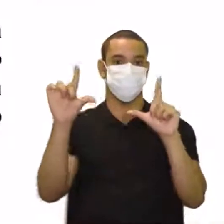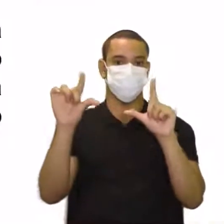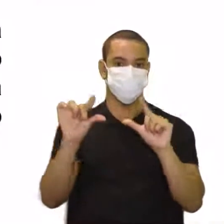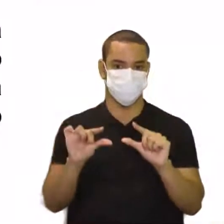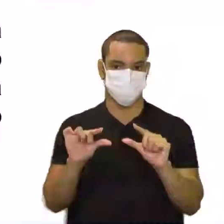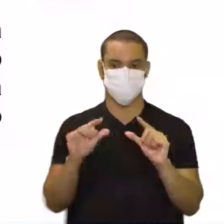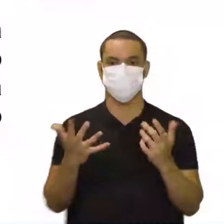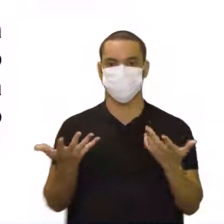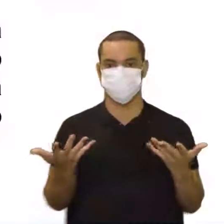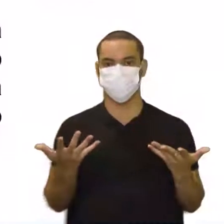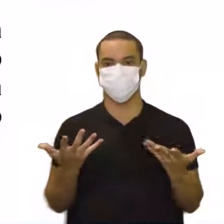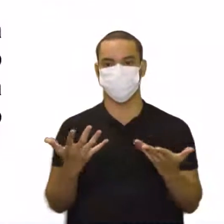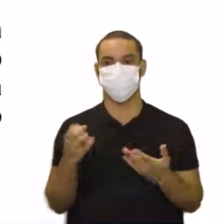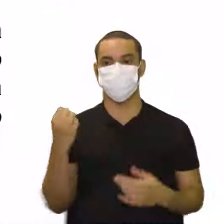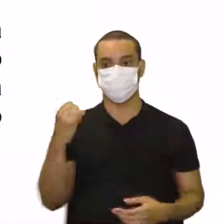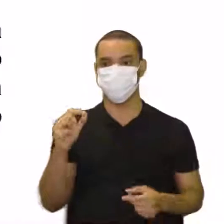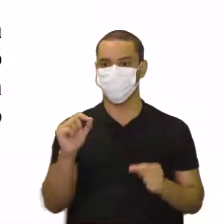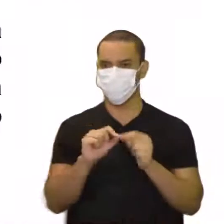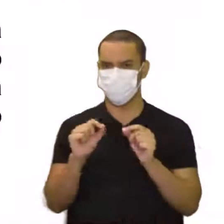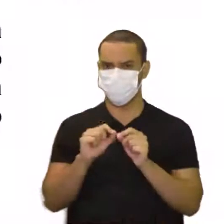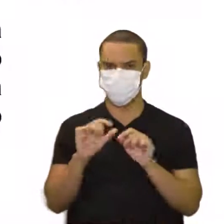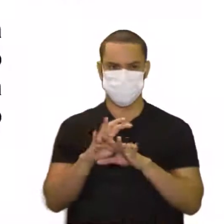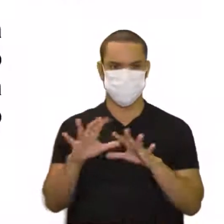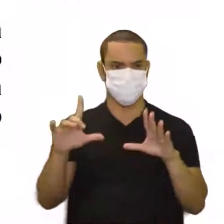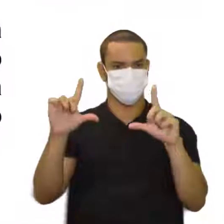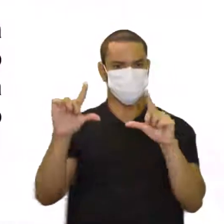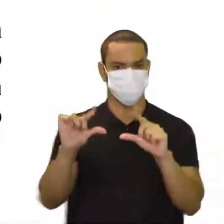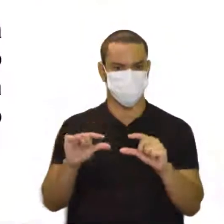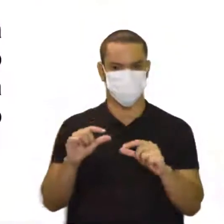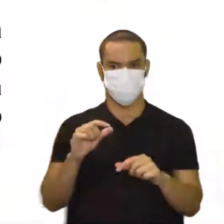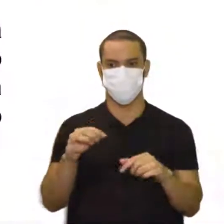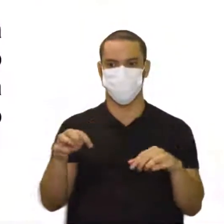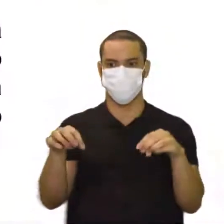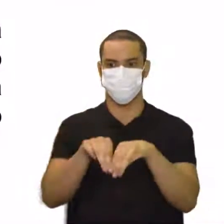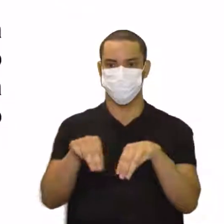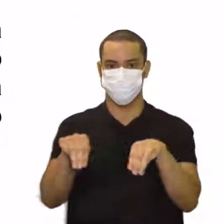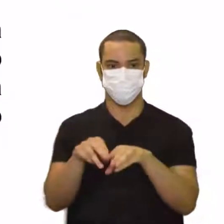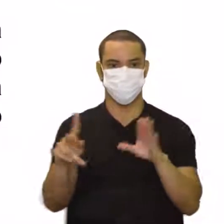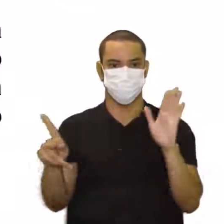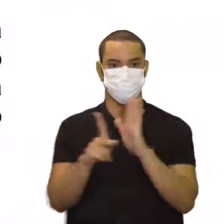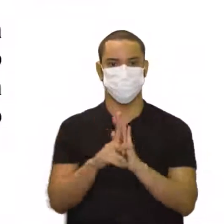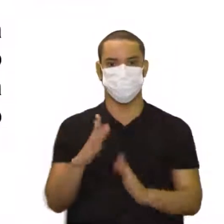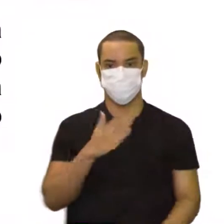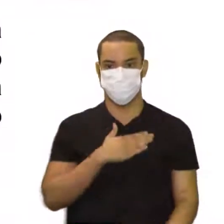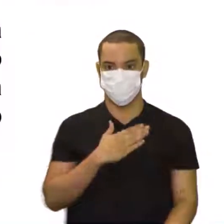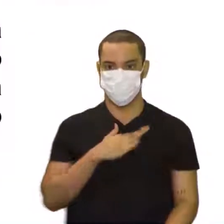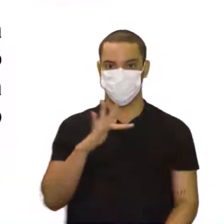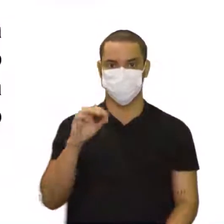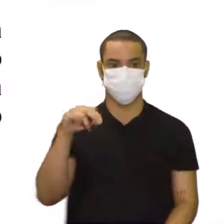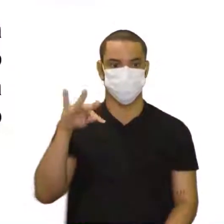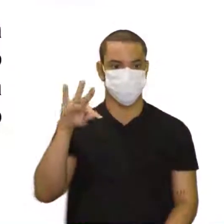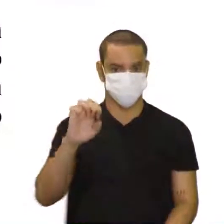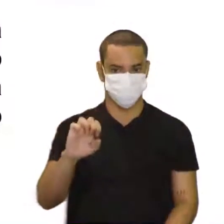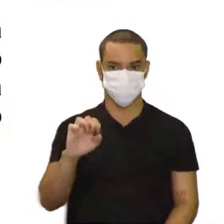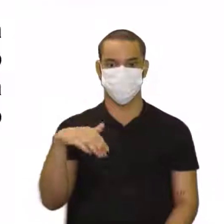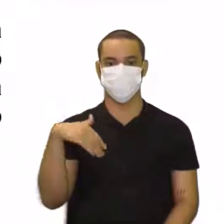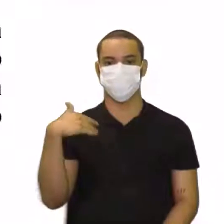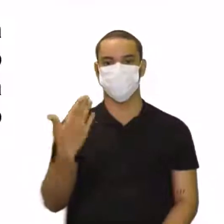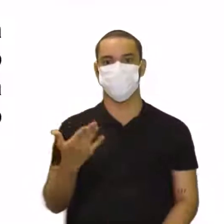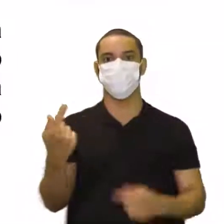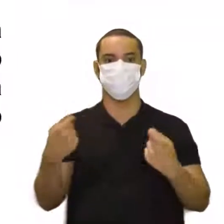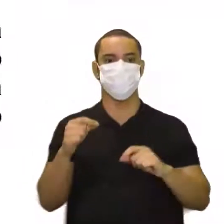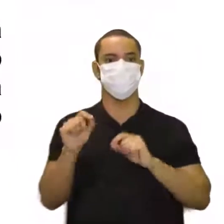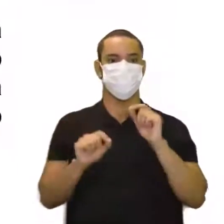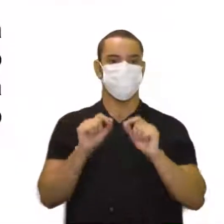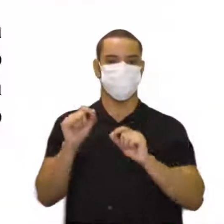campo, ok? Se eu vou diminuir o campo magnético da minha fonte, o campo magnético induzido